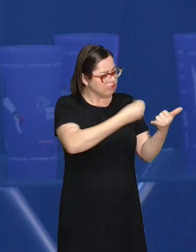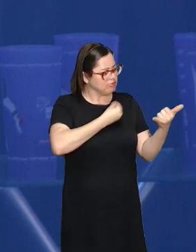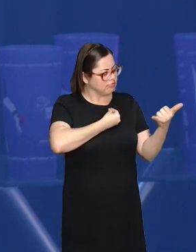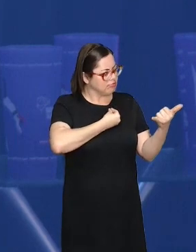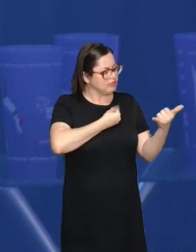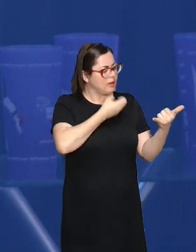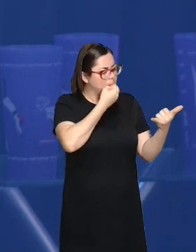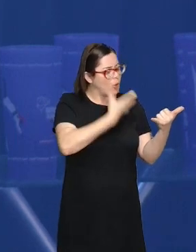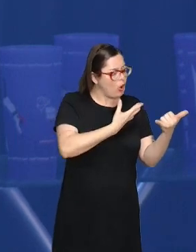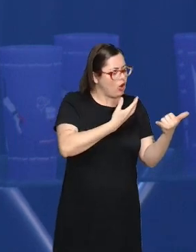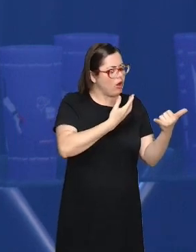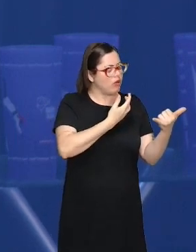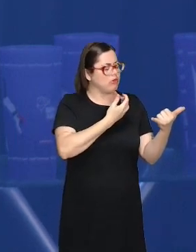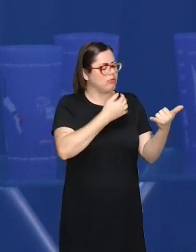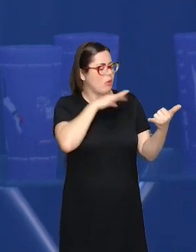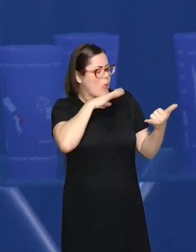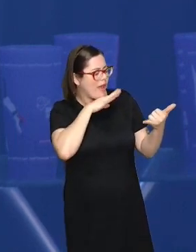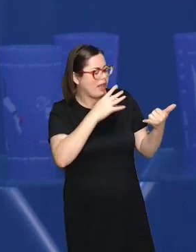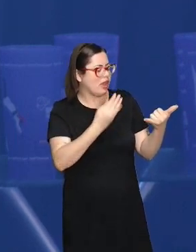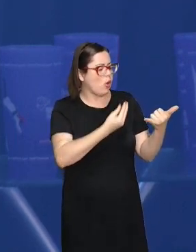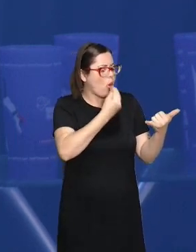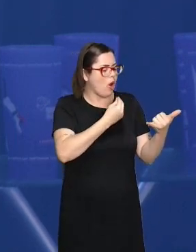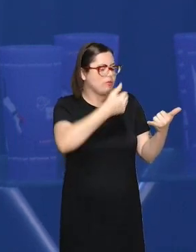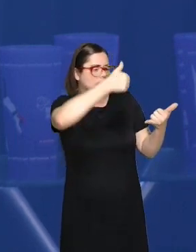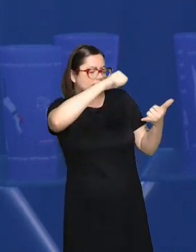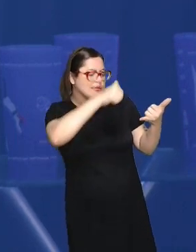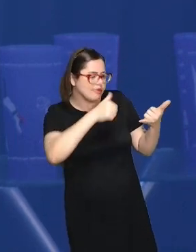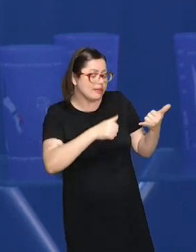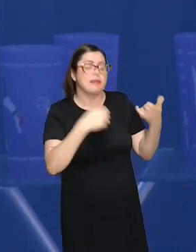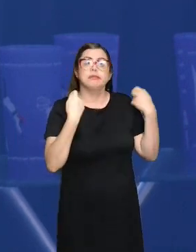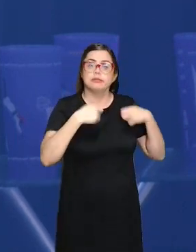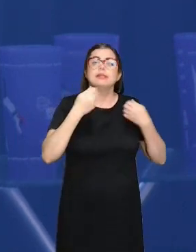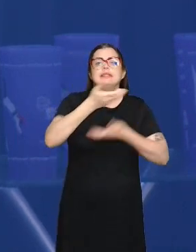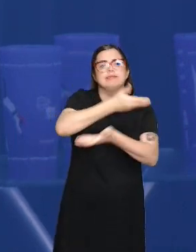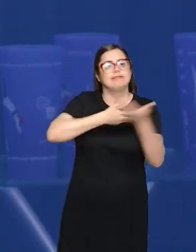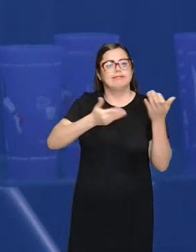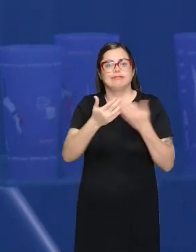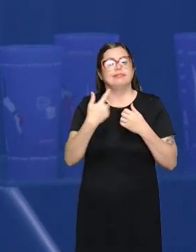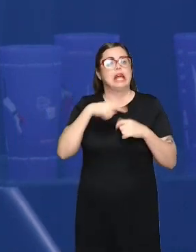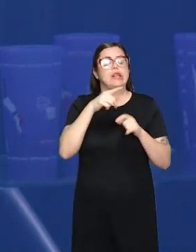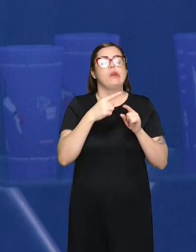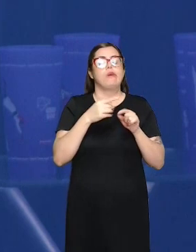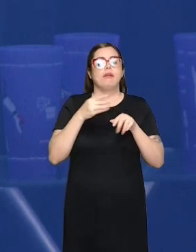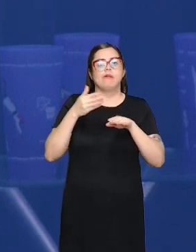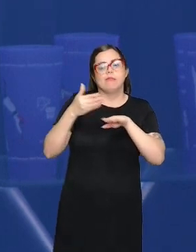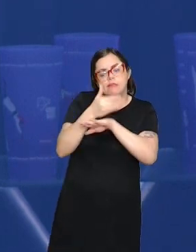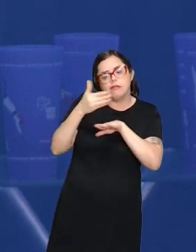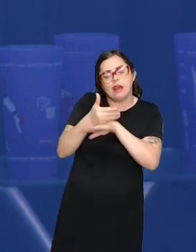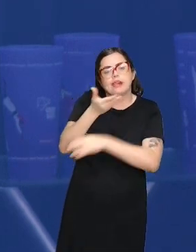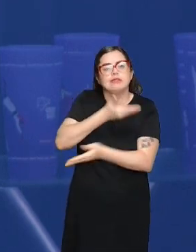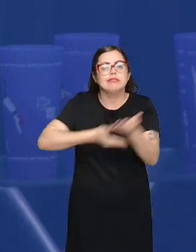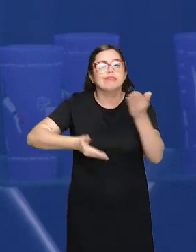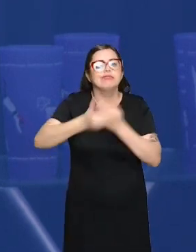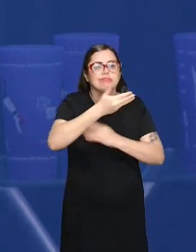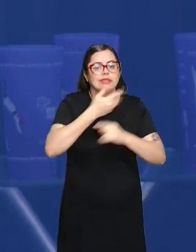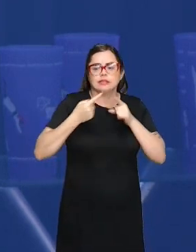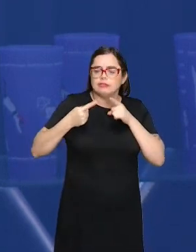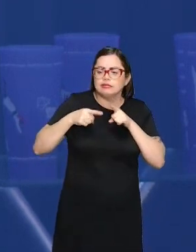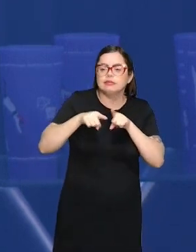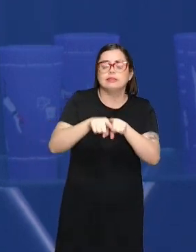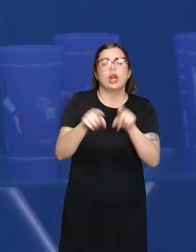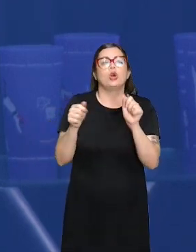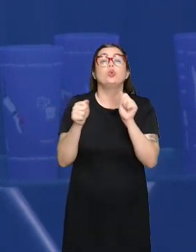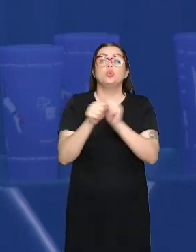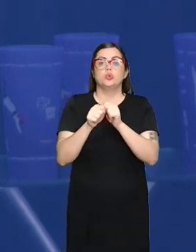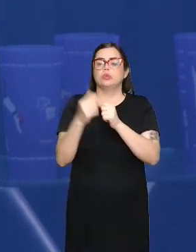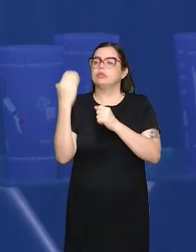agregar na vida dos outros. É importante que nós sejamos realmente atores mais participativos. Hoje nós estamos muito, Cavaleiro disse isso,